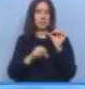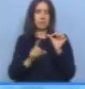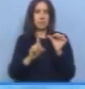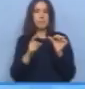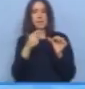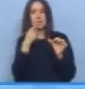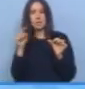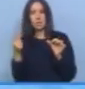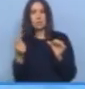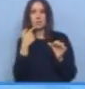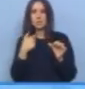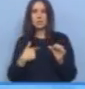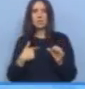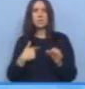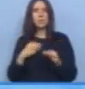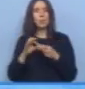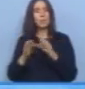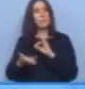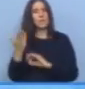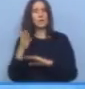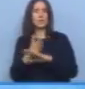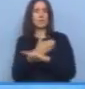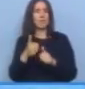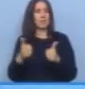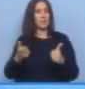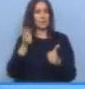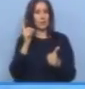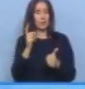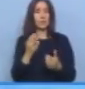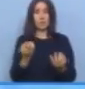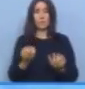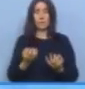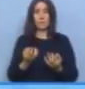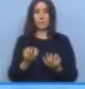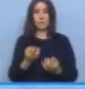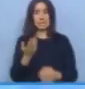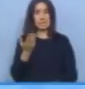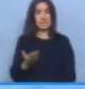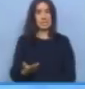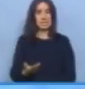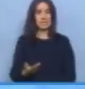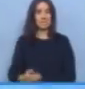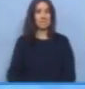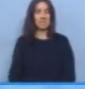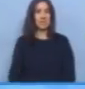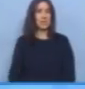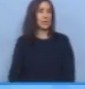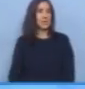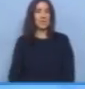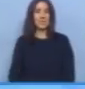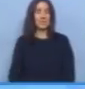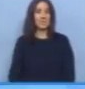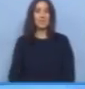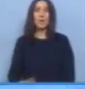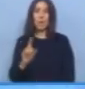por outras, que é muito mais aquilo que nos une do que aquilo que nos separa. E, portanto, perante isto, isto podia ser